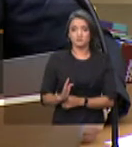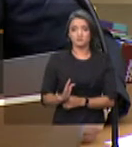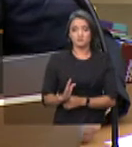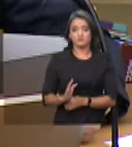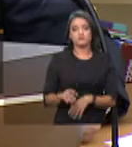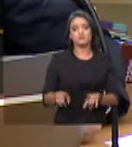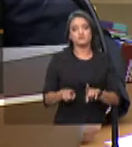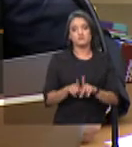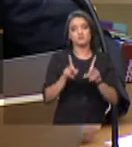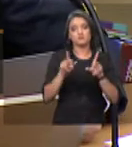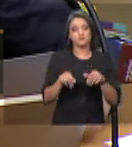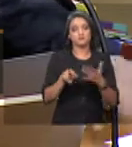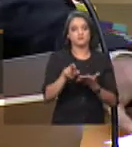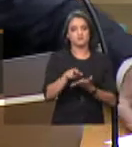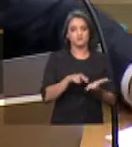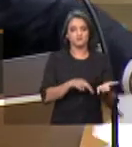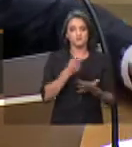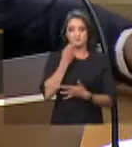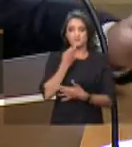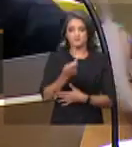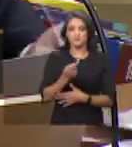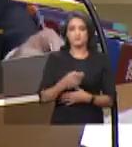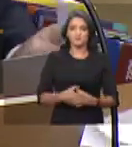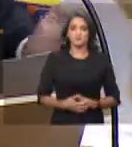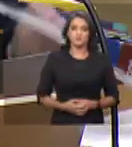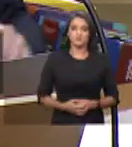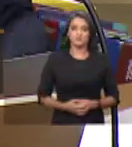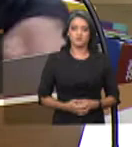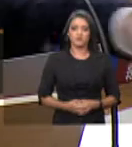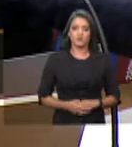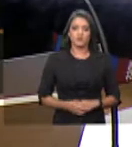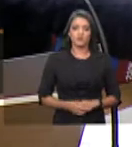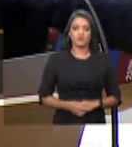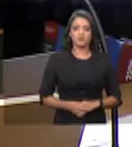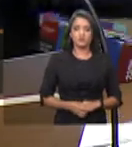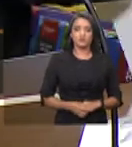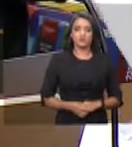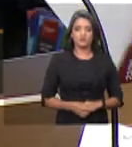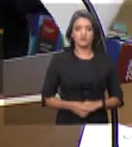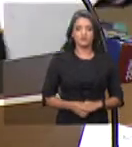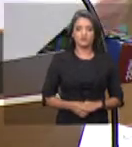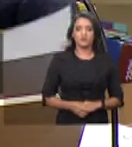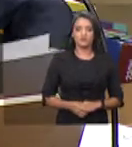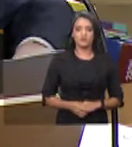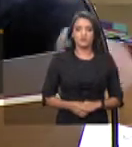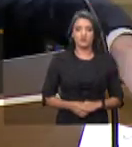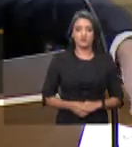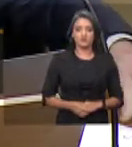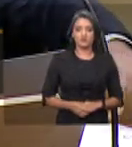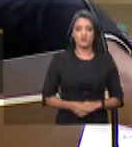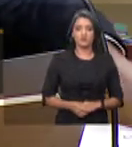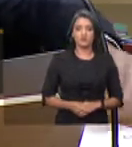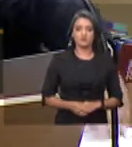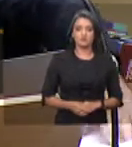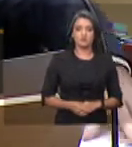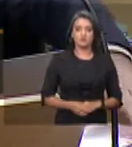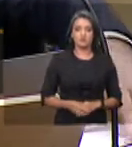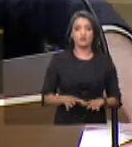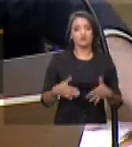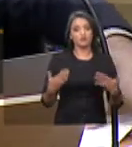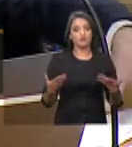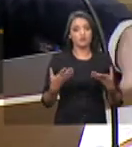pontuou o eminente relator assim senhora presidente com as mais elevadas Vênus